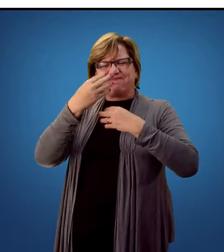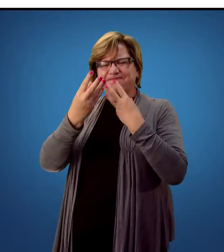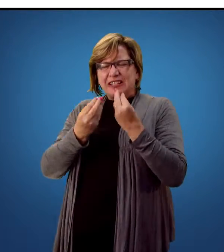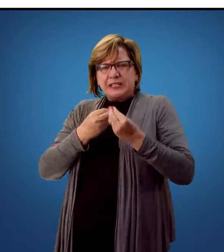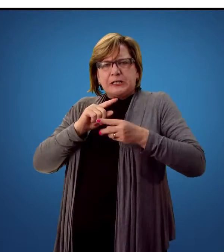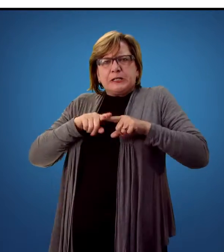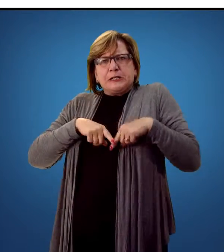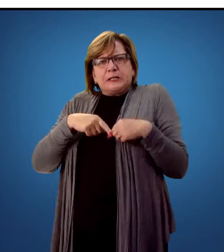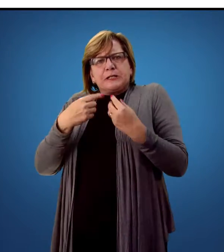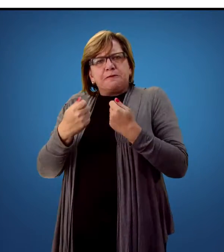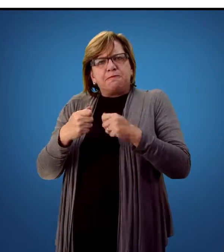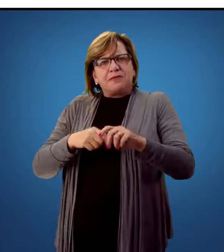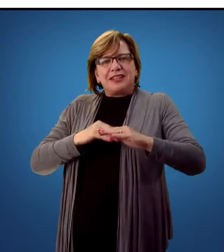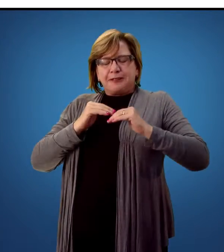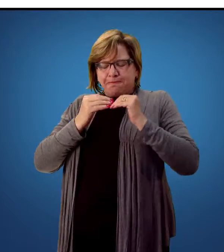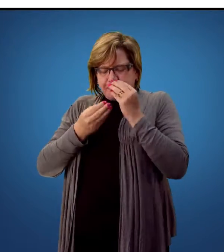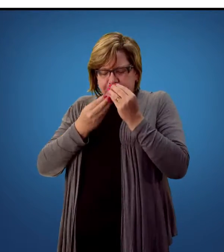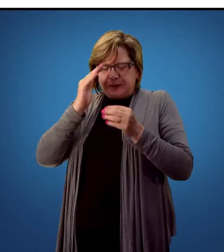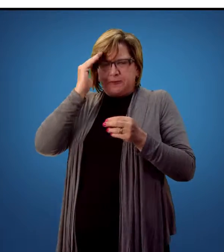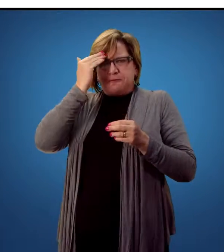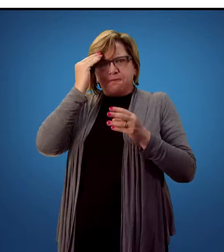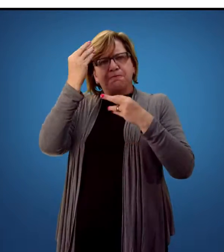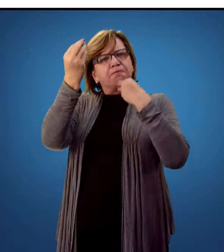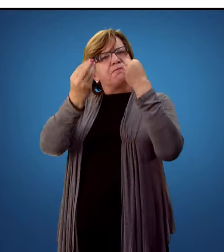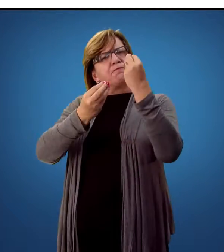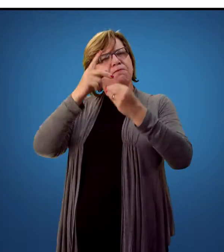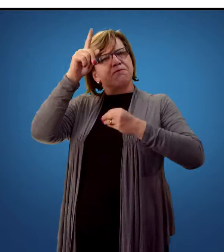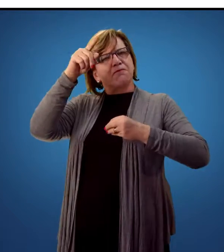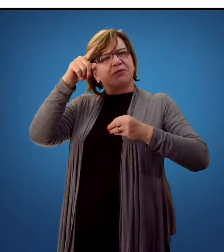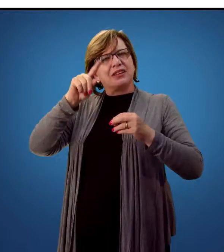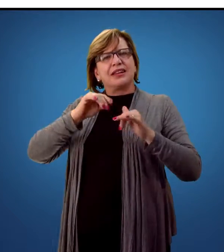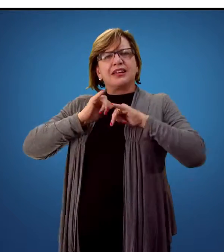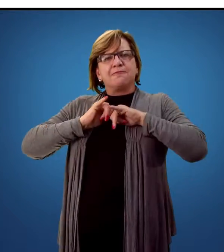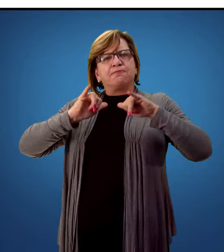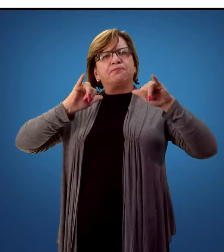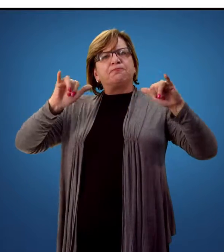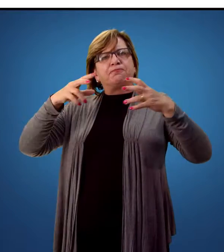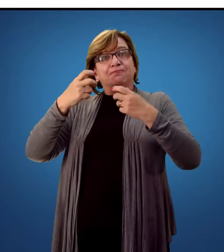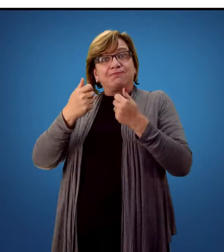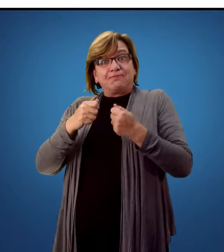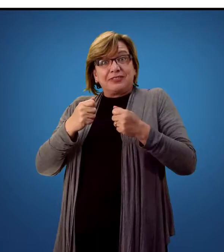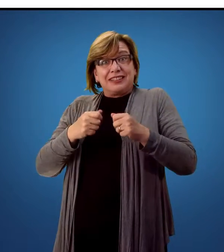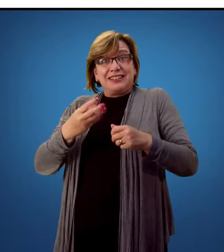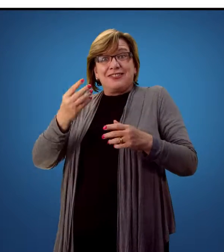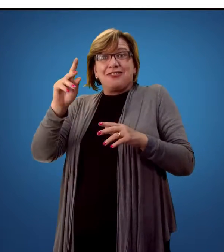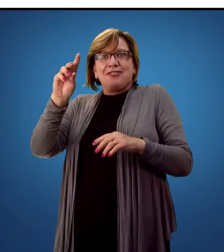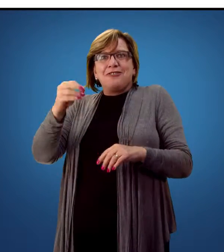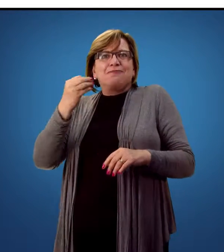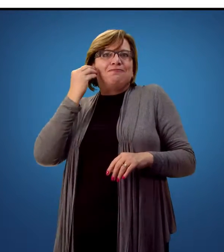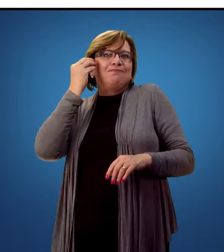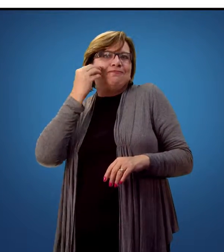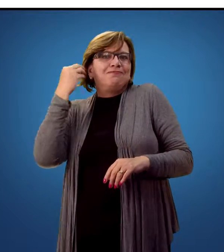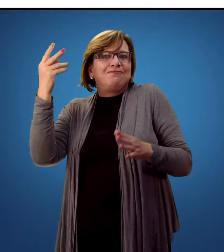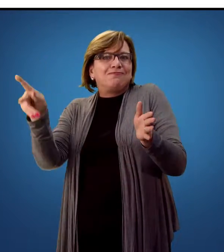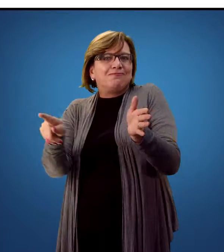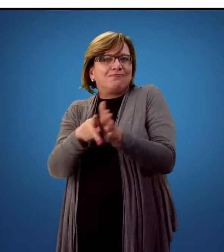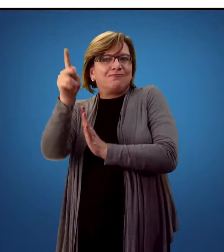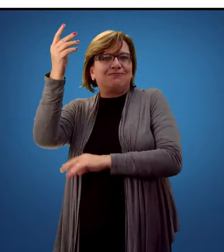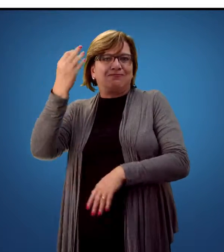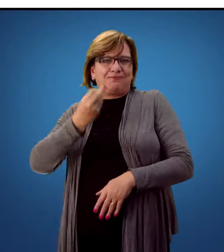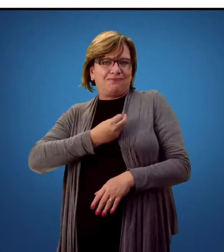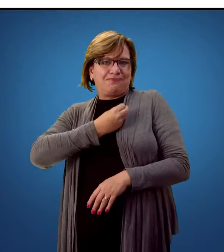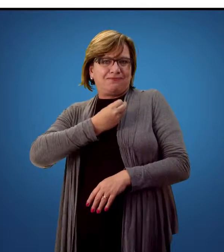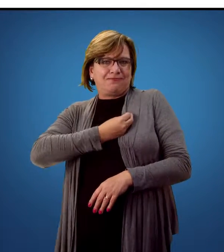de alguma maneira ele precisa processar essas informações e essas informações precisam virar vivências né então